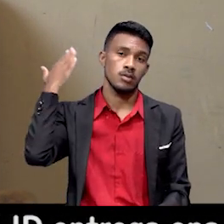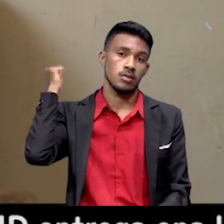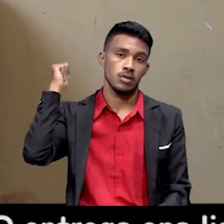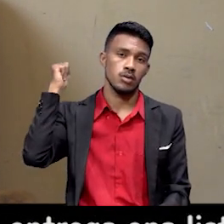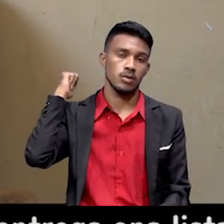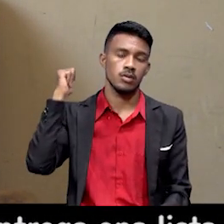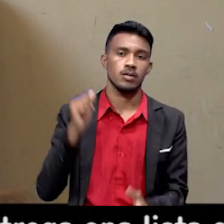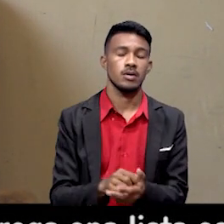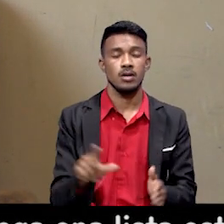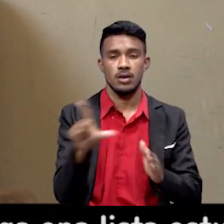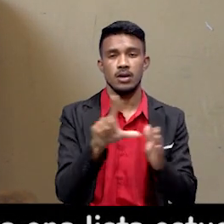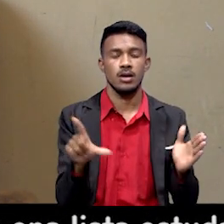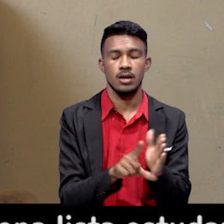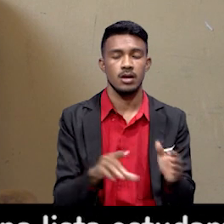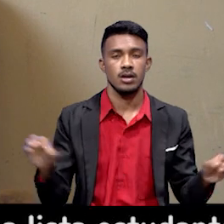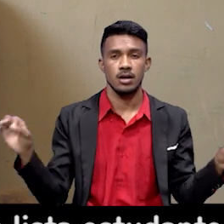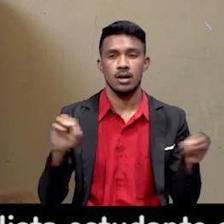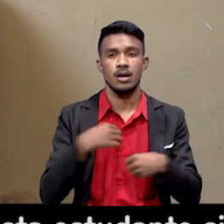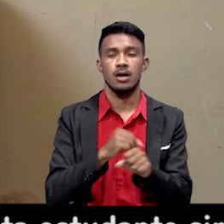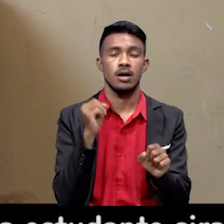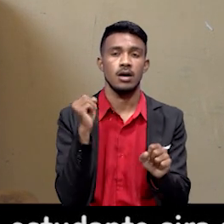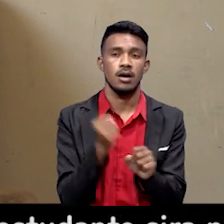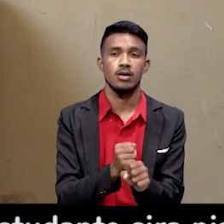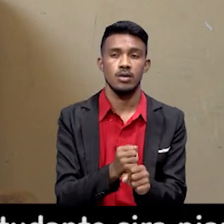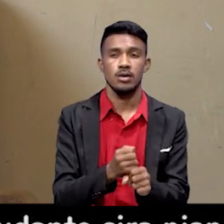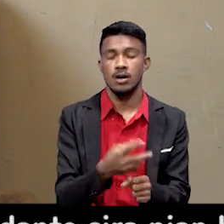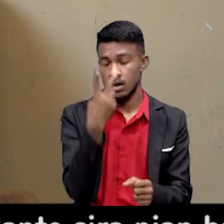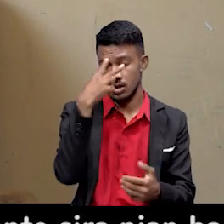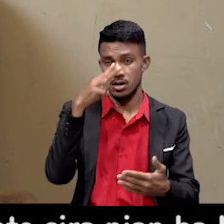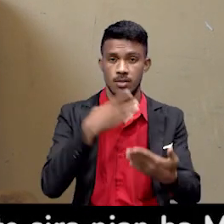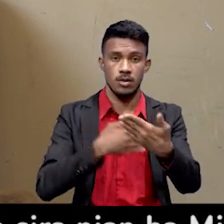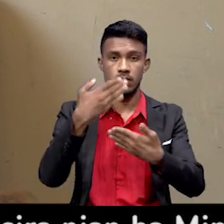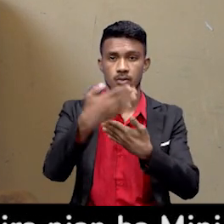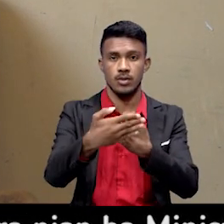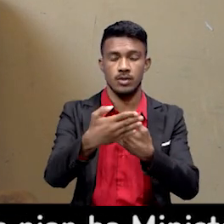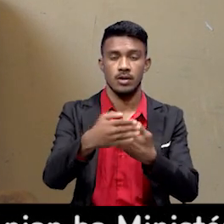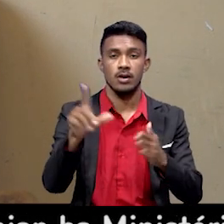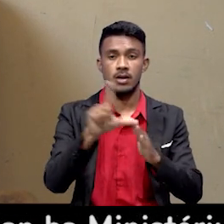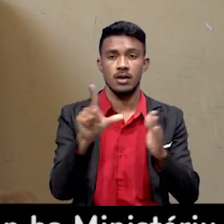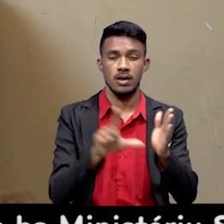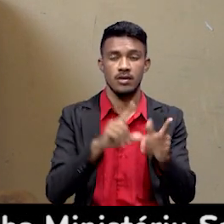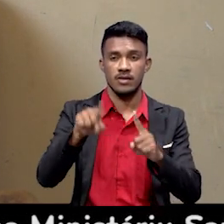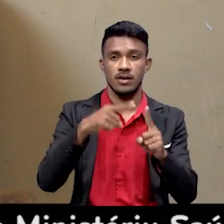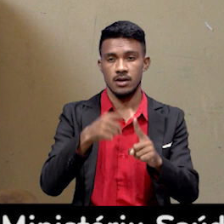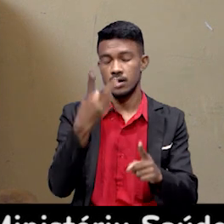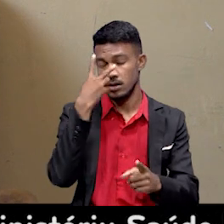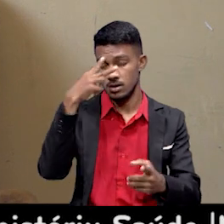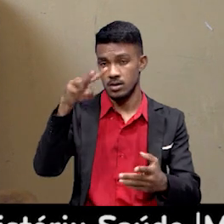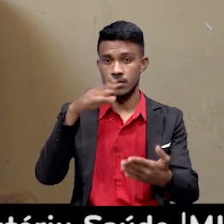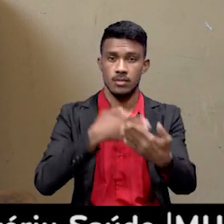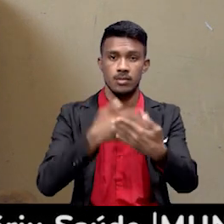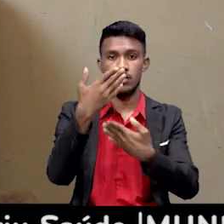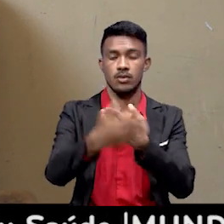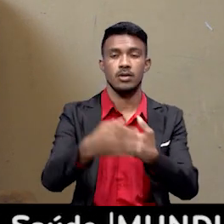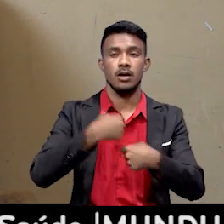Lei la hal retroativo da. Lei nia sempre hareba oin. Então, lei con hareba oin significa katak